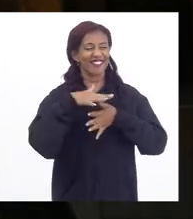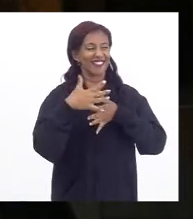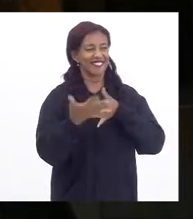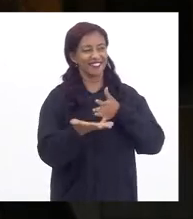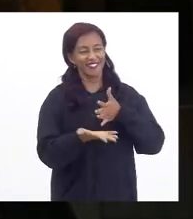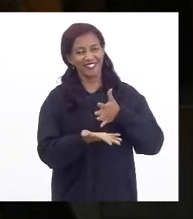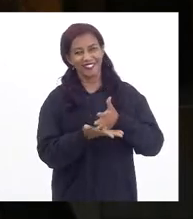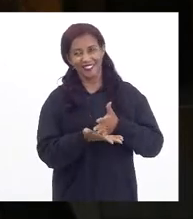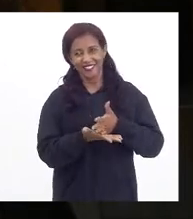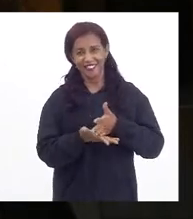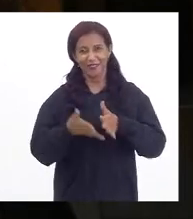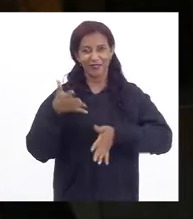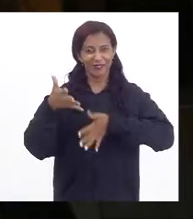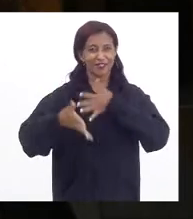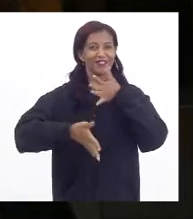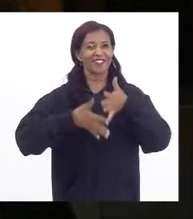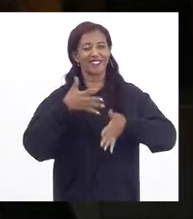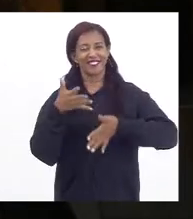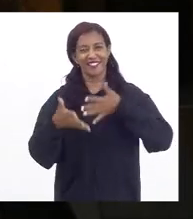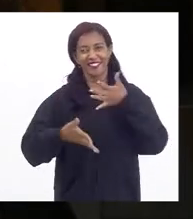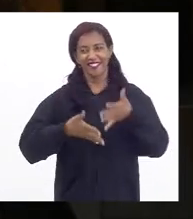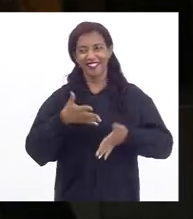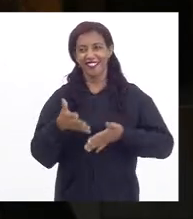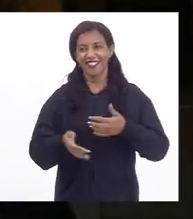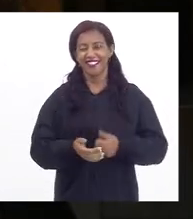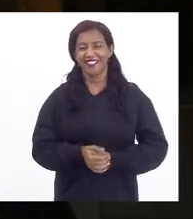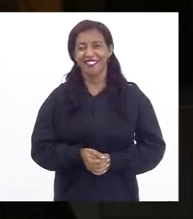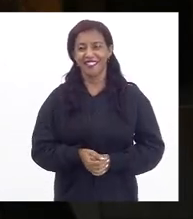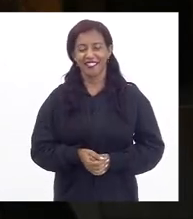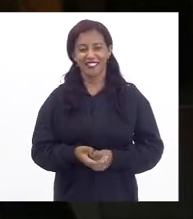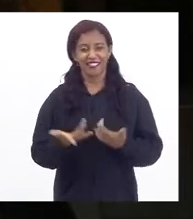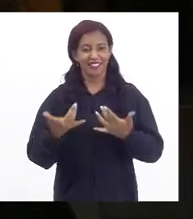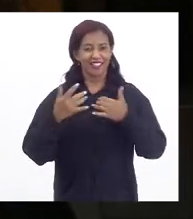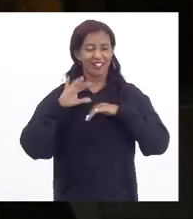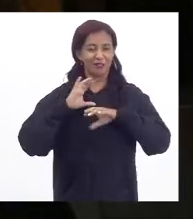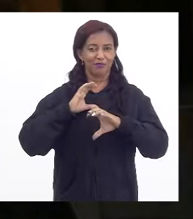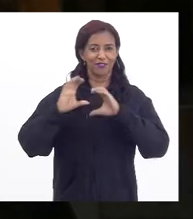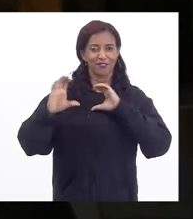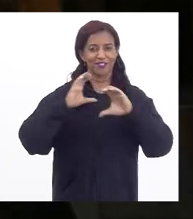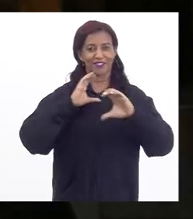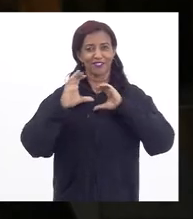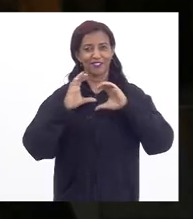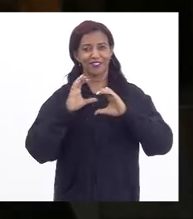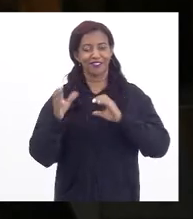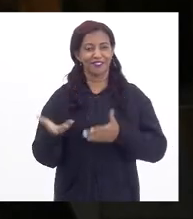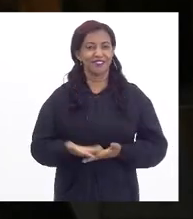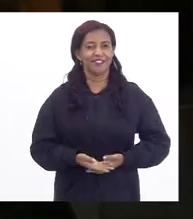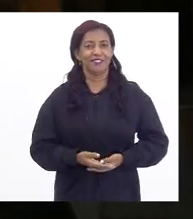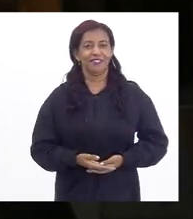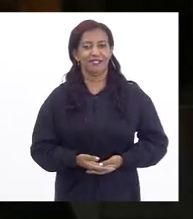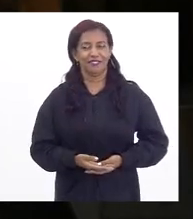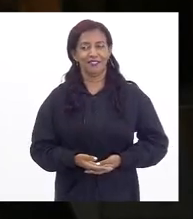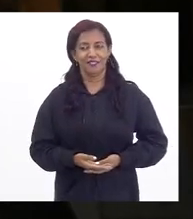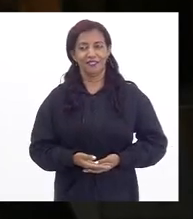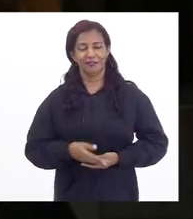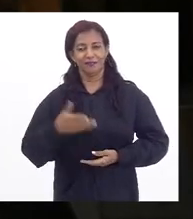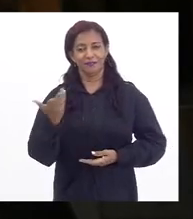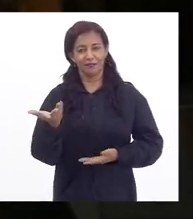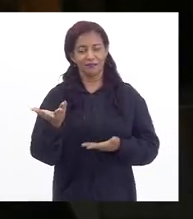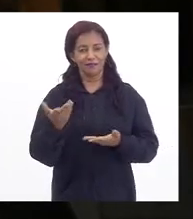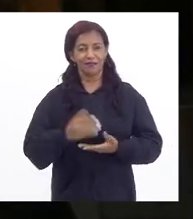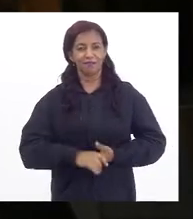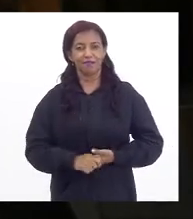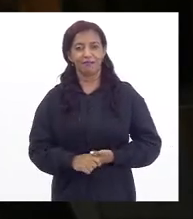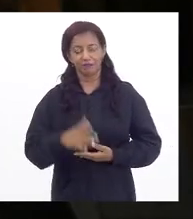intérprete da linguagem de Libras, que leva a nossa palavra